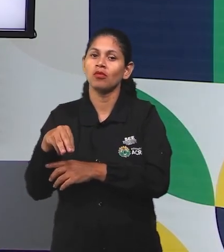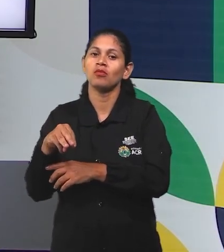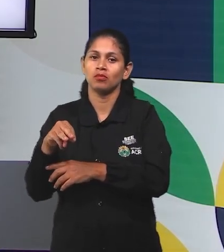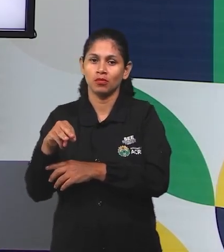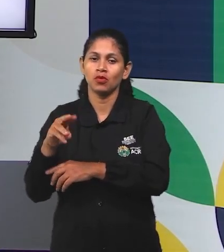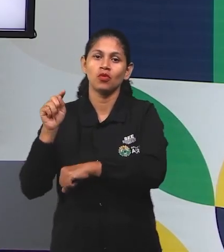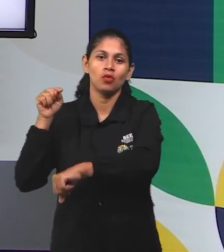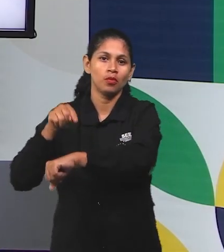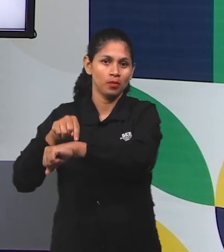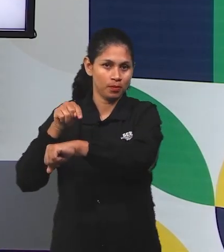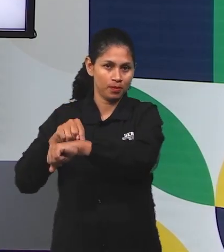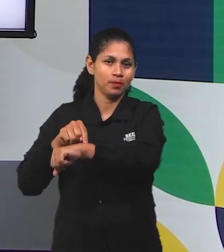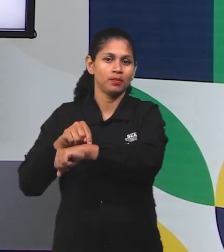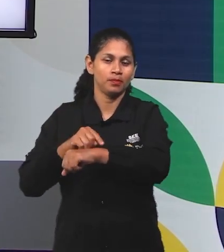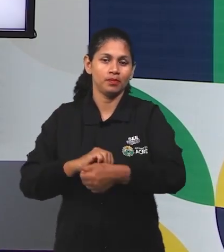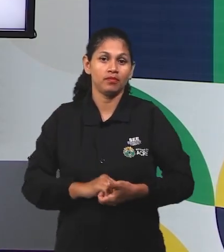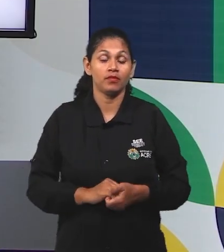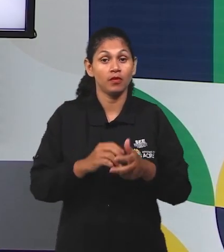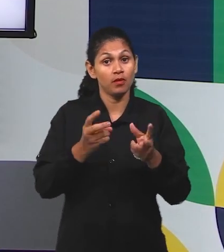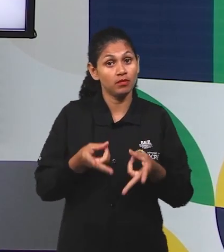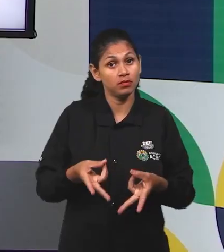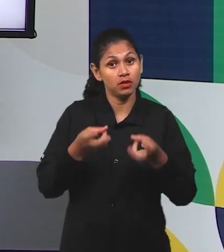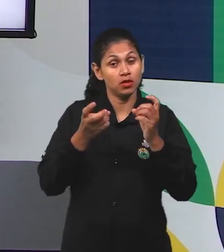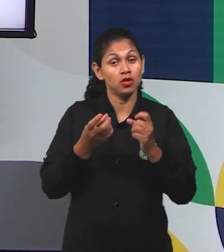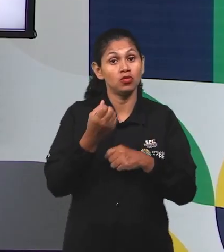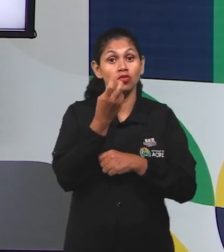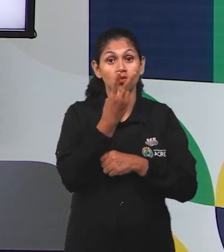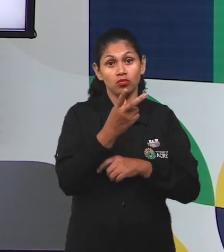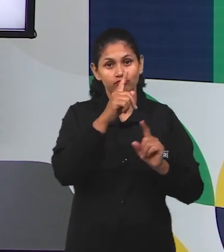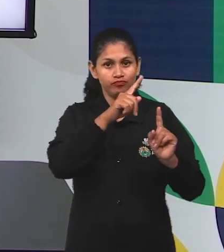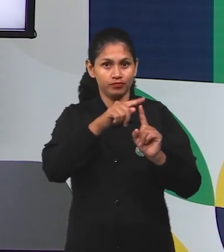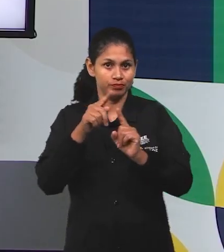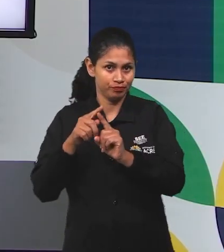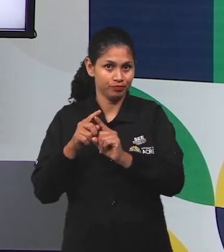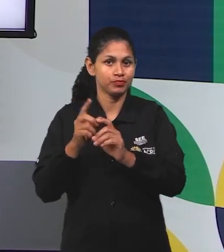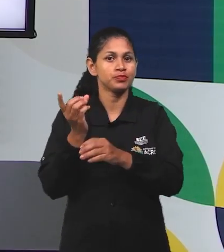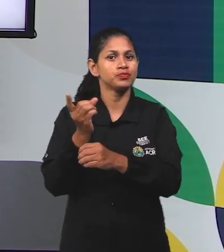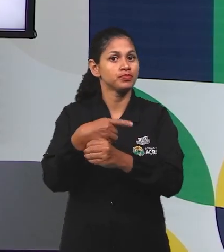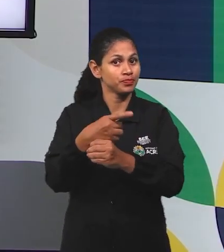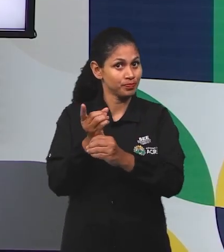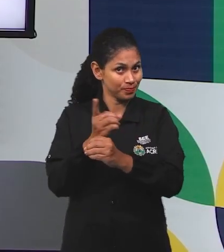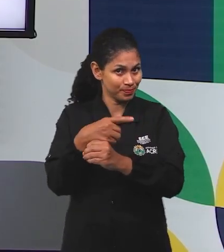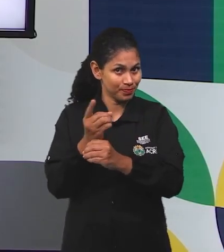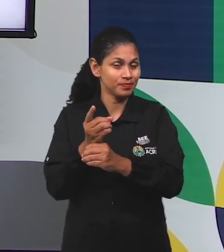legal disso é que você percebe dois tipos de velocidade, em